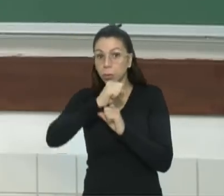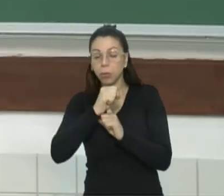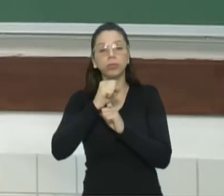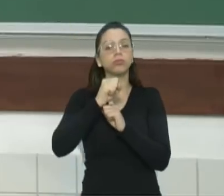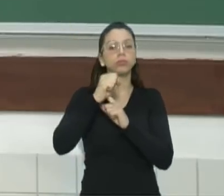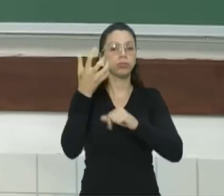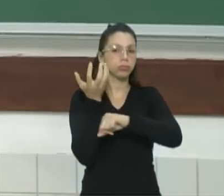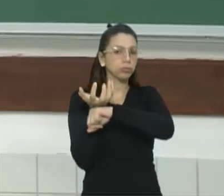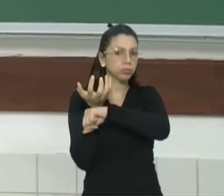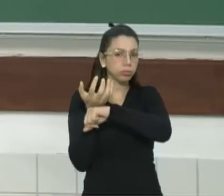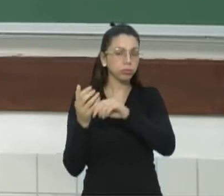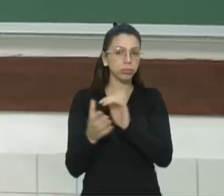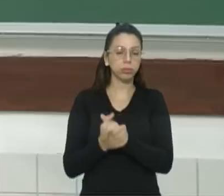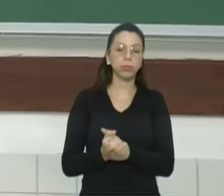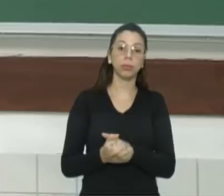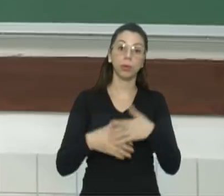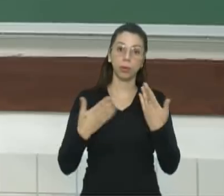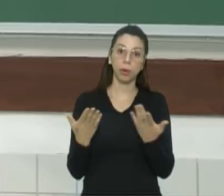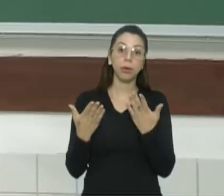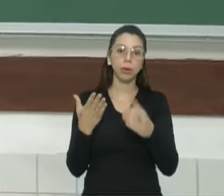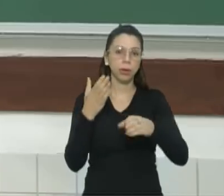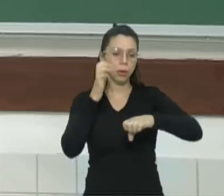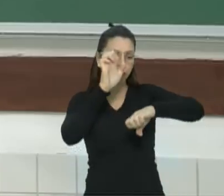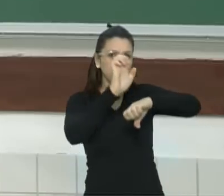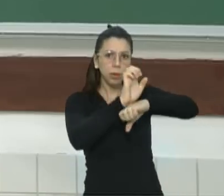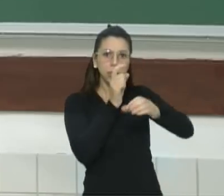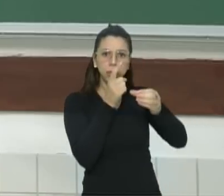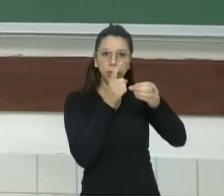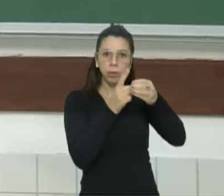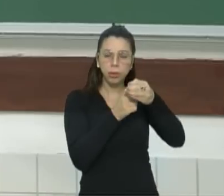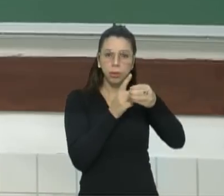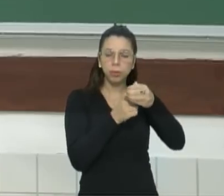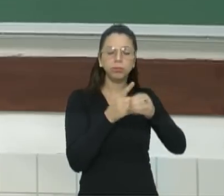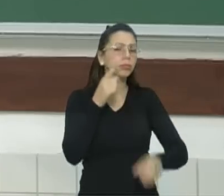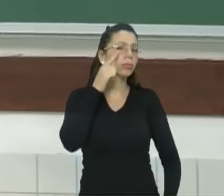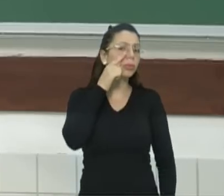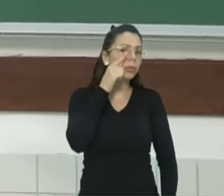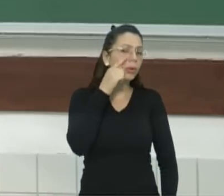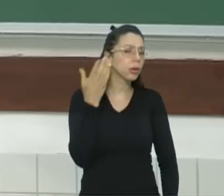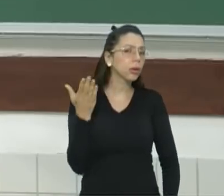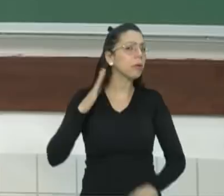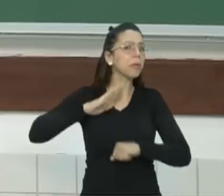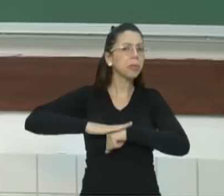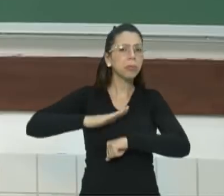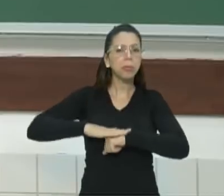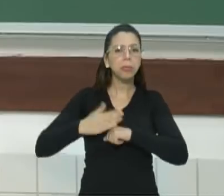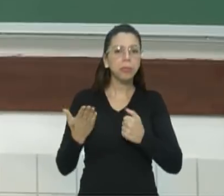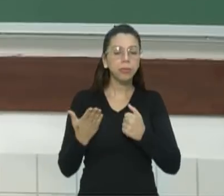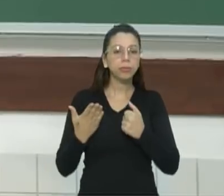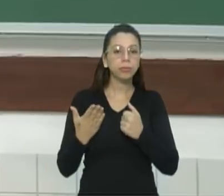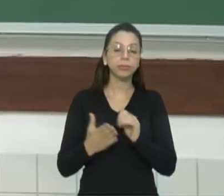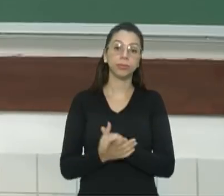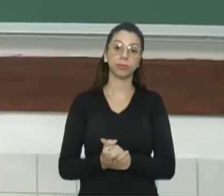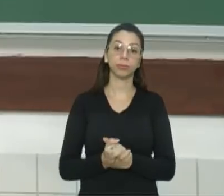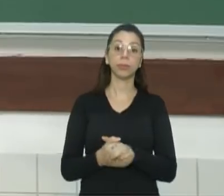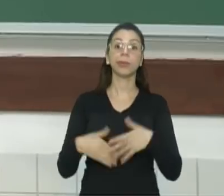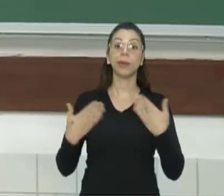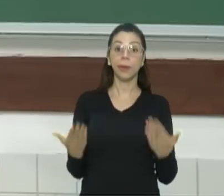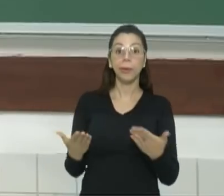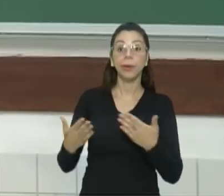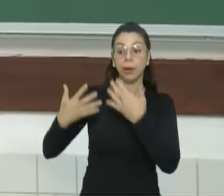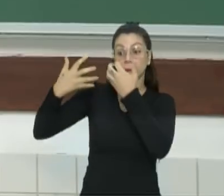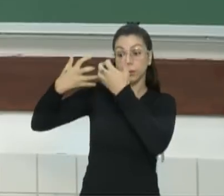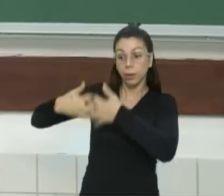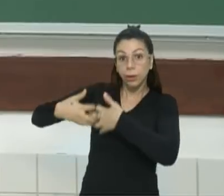em algum lugar. A cidade-estado grega era uma cidade autônoma. E justamente o que tornava essa cidade autônoma? Era a reflexão política. E